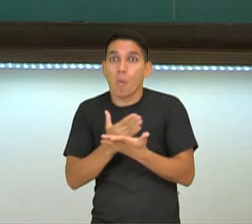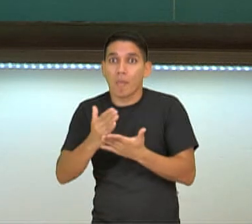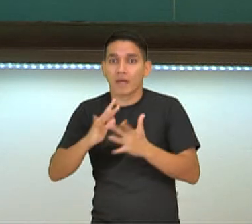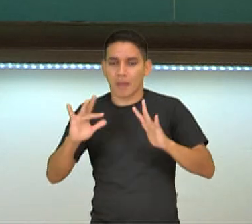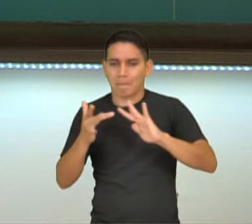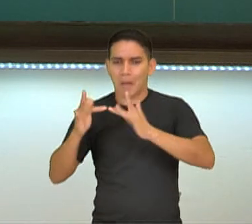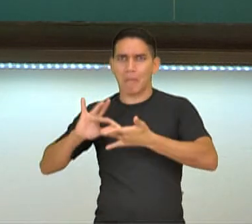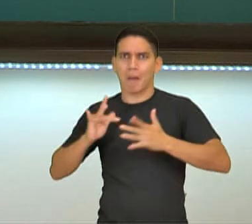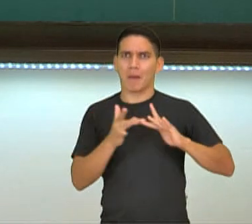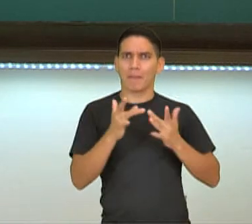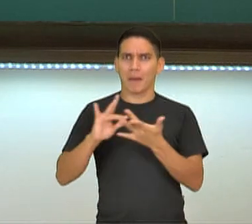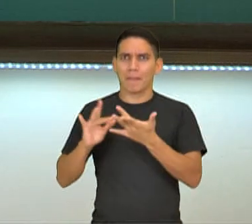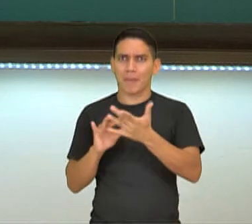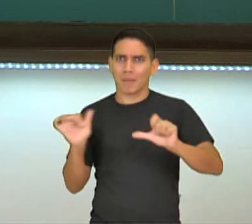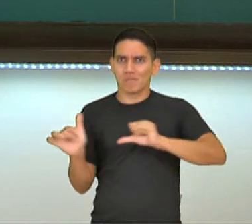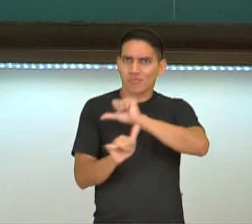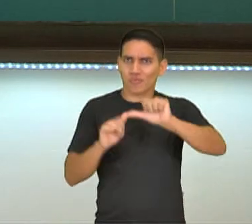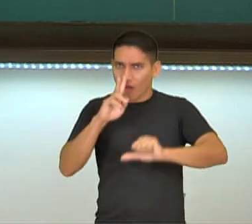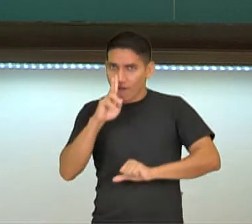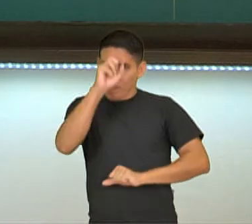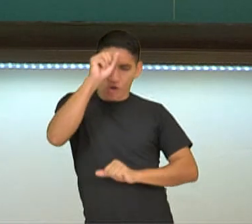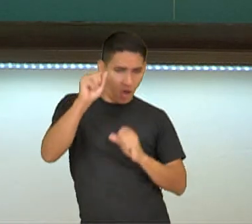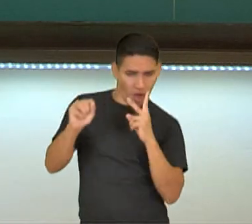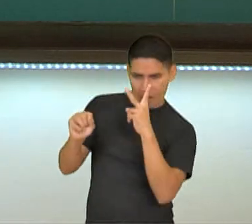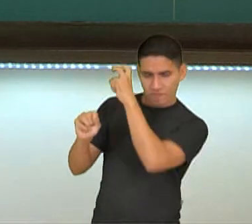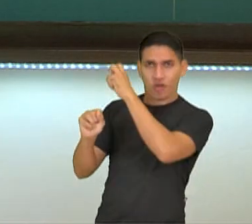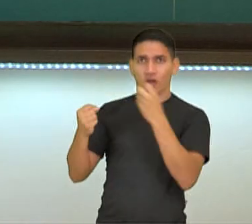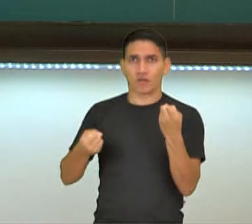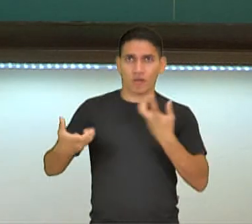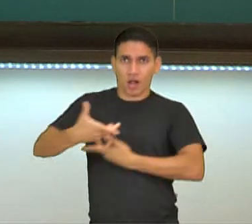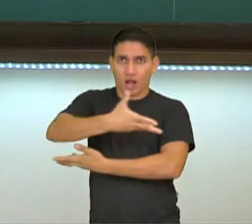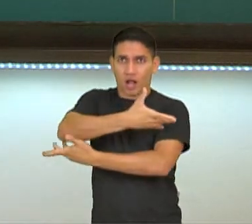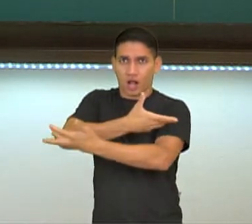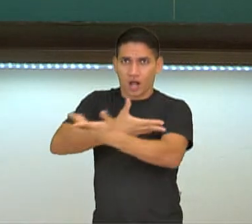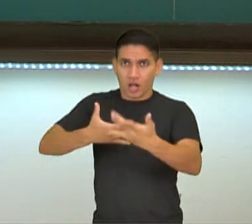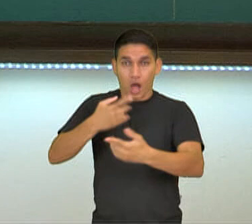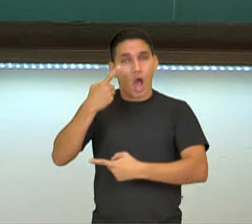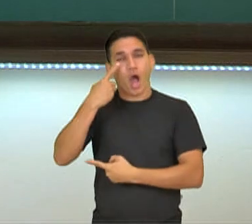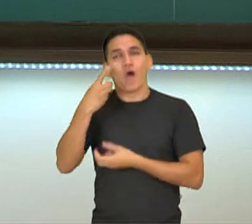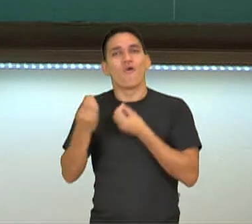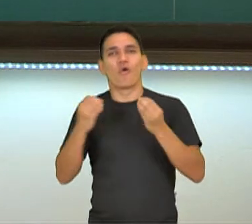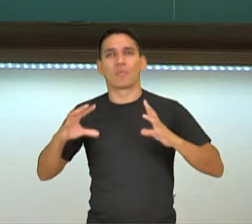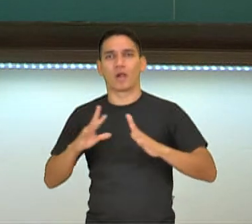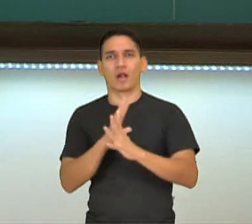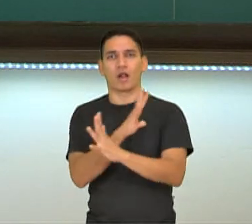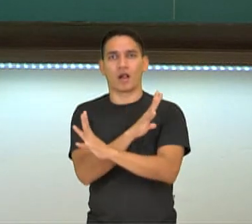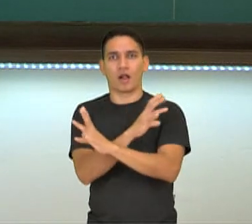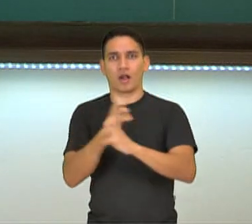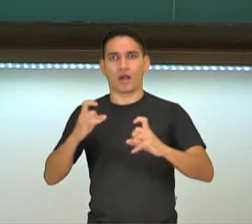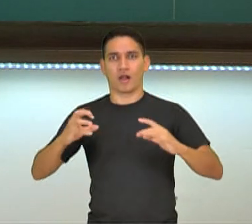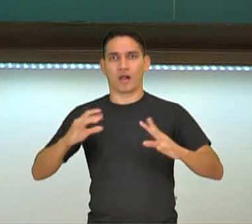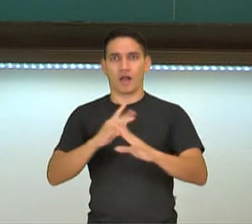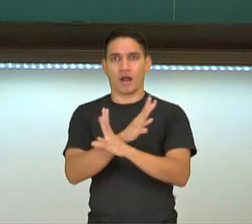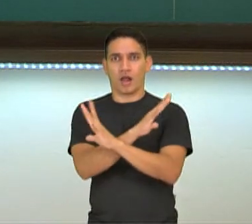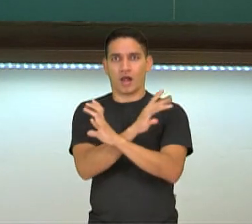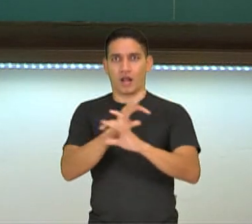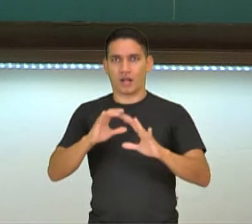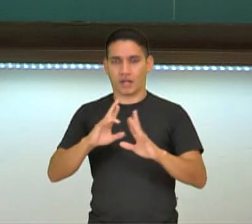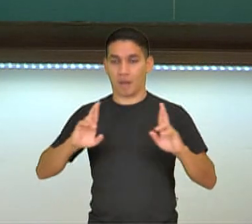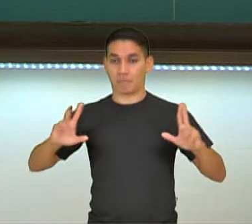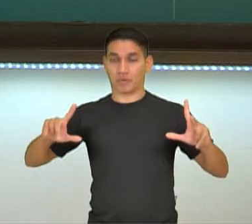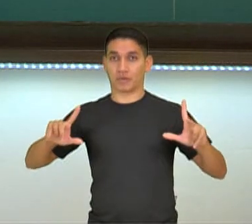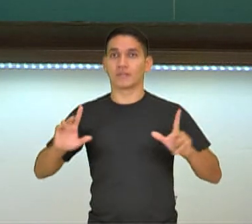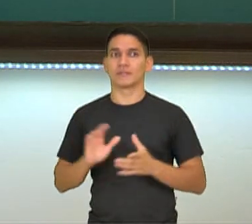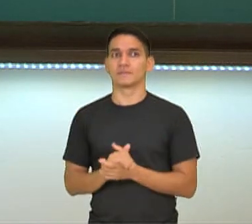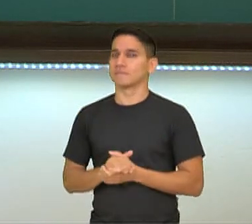e se deformam, trocam essas forças, ok? Olha só o que acontece quando duas cargas, uma de sinais opostos, né, que se